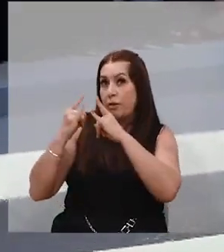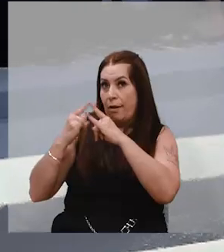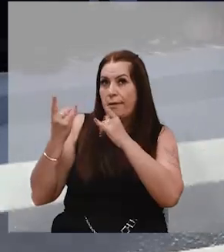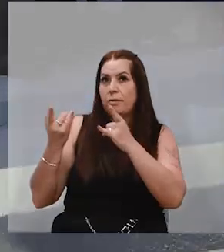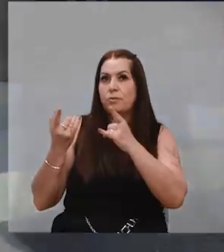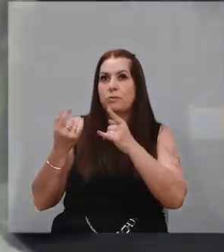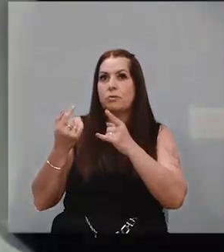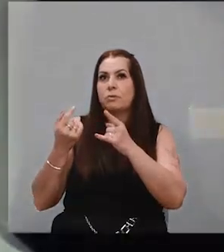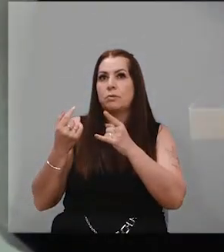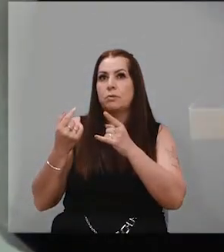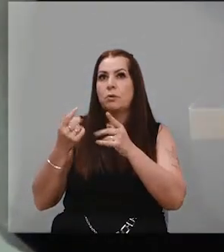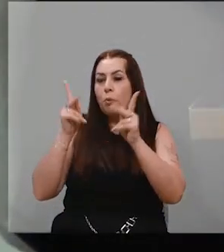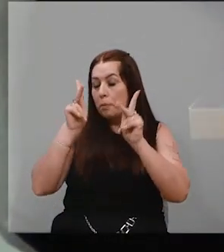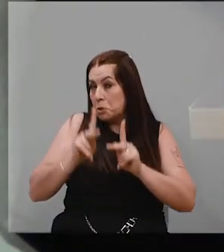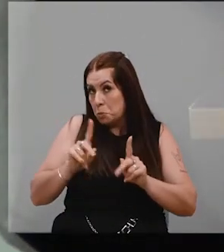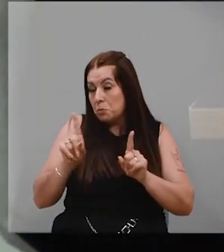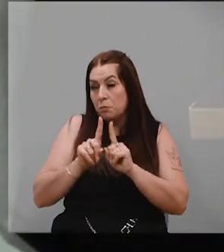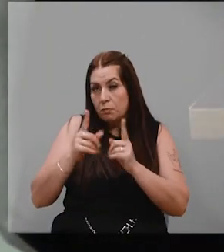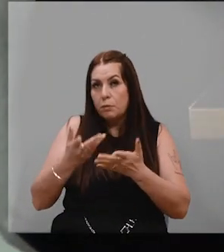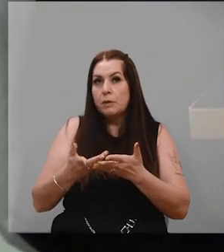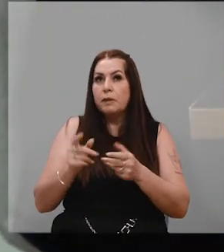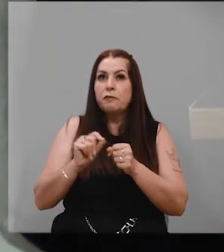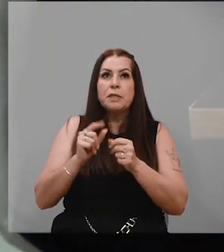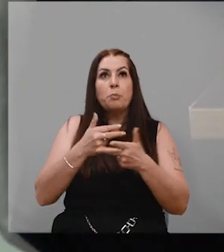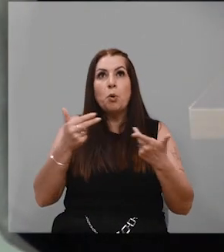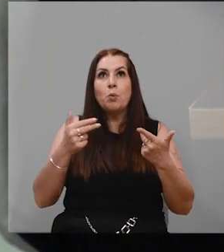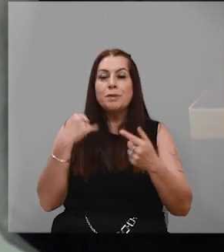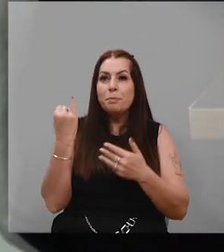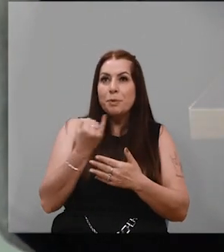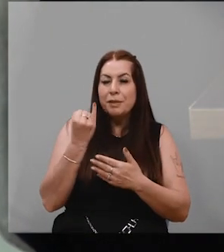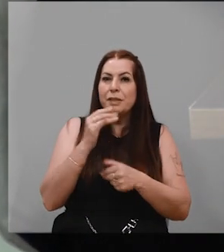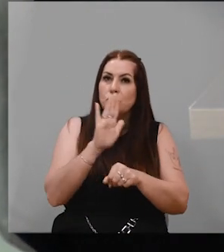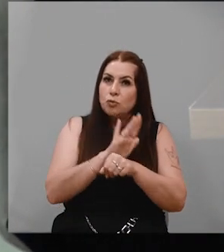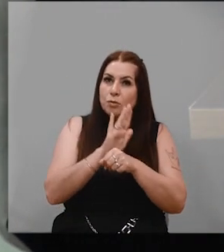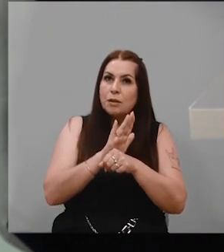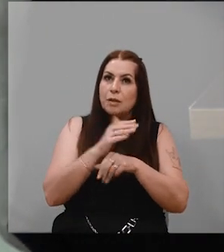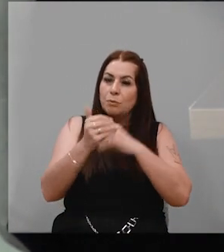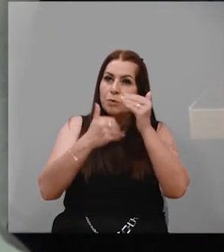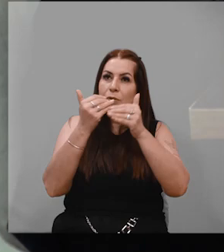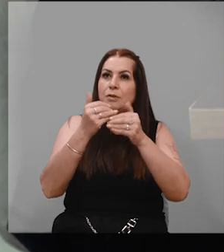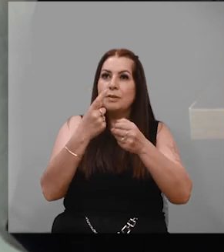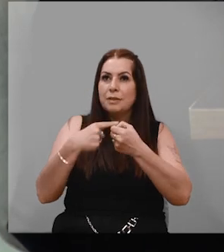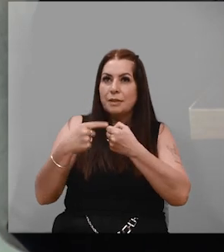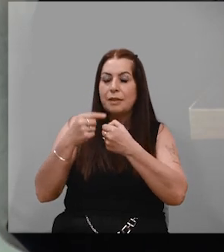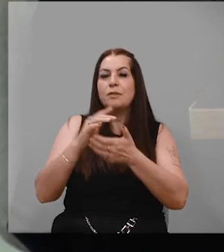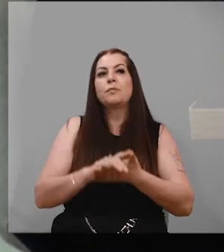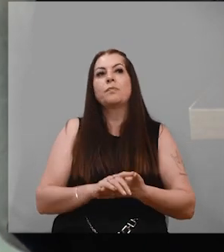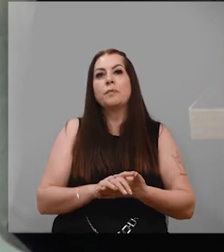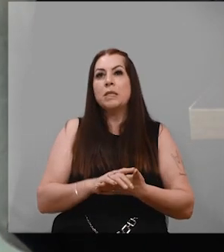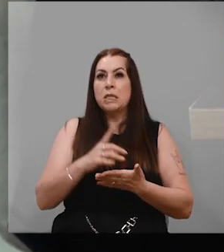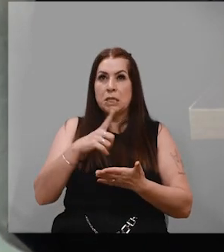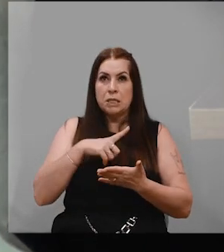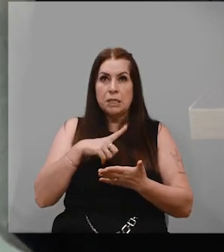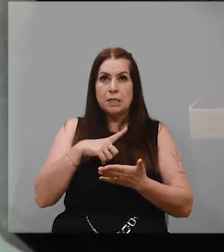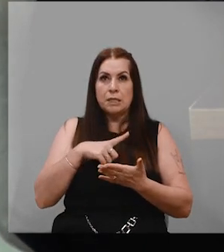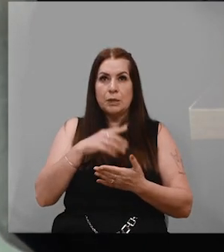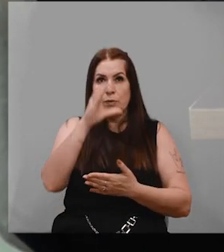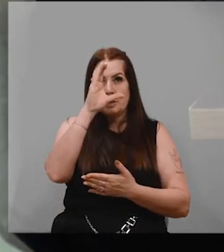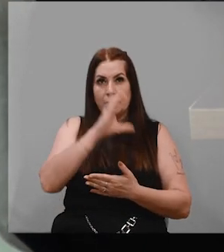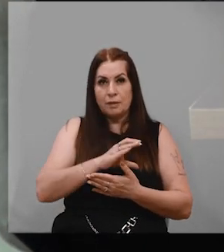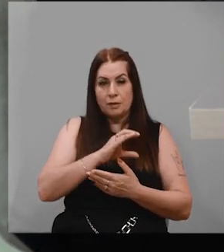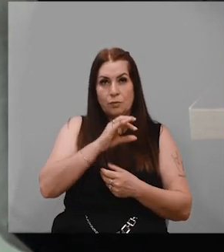entidades e também pessoas que fizeram algo relevante para Caxias do Sul. Contribuíram com o desenvolvimento da cidade, né? Exatamente. A gente tem o